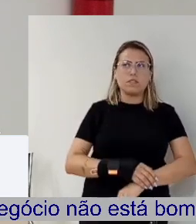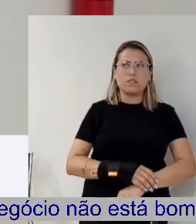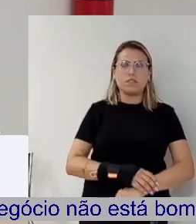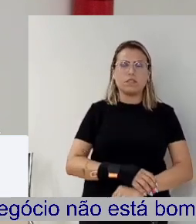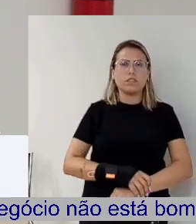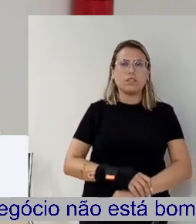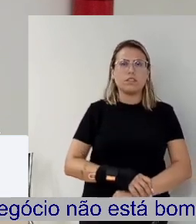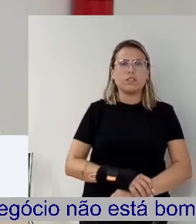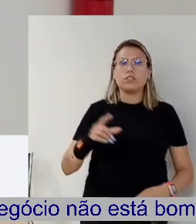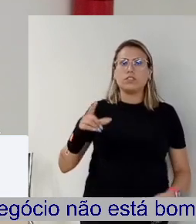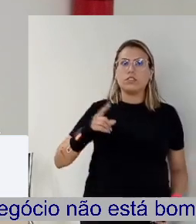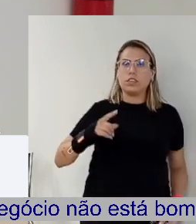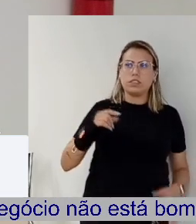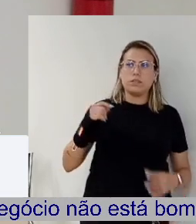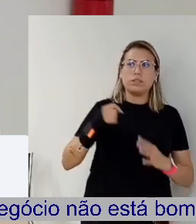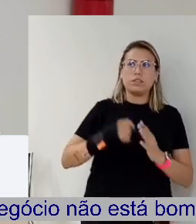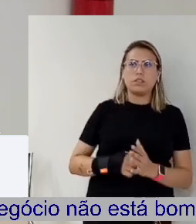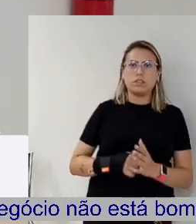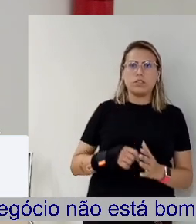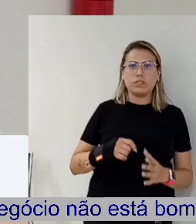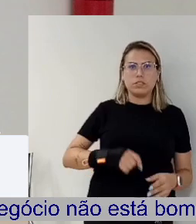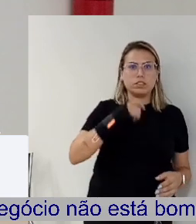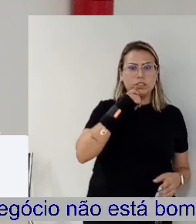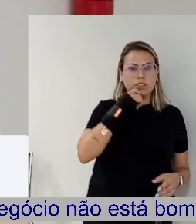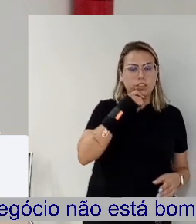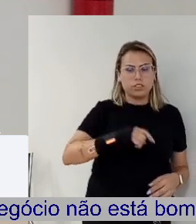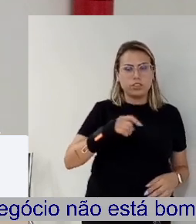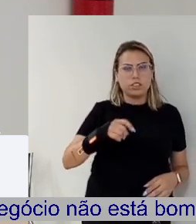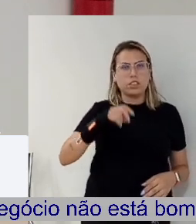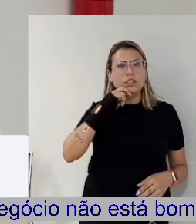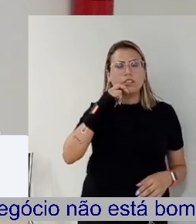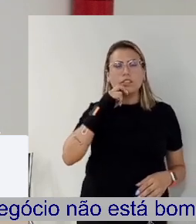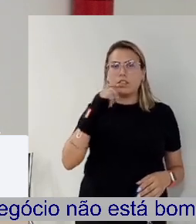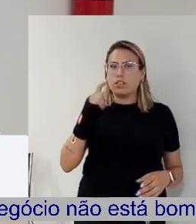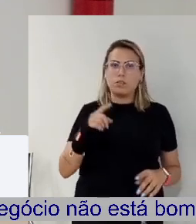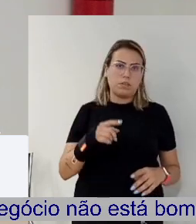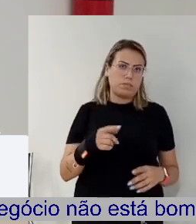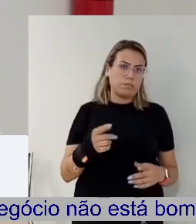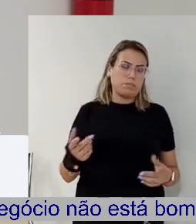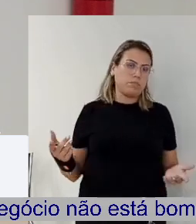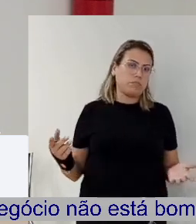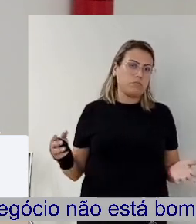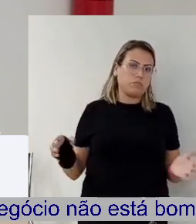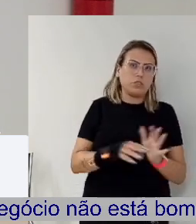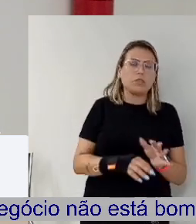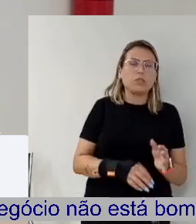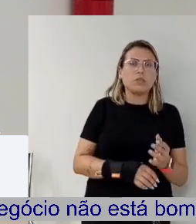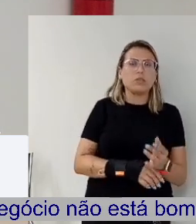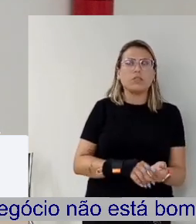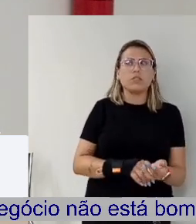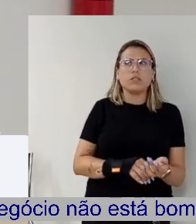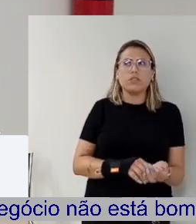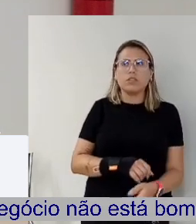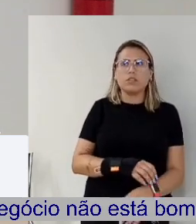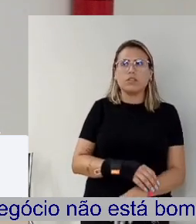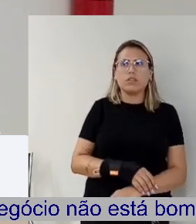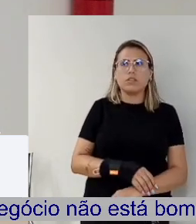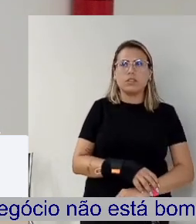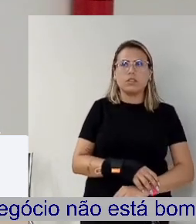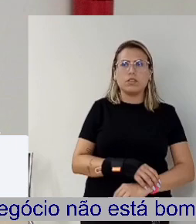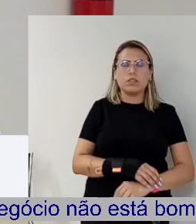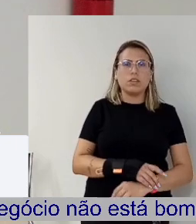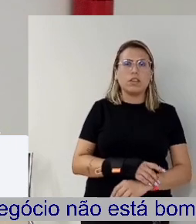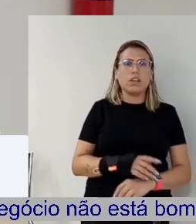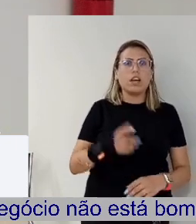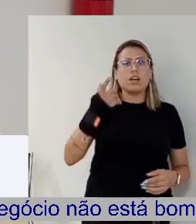catador me cobrando foi sexta-feira e hoje é quinta parece que não apareceu mas eu vou estar com ritos para saber quem foi a pessoa que ele ficou